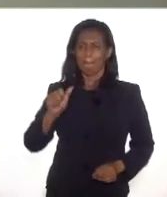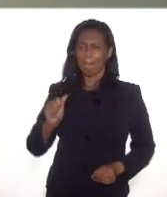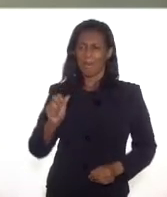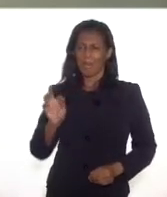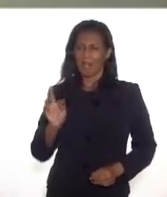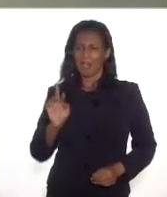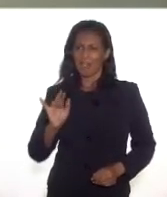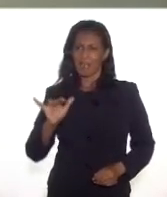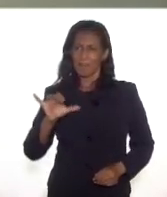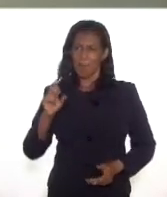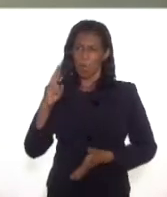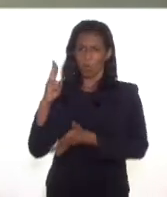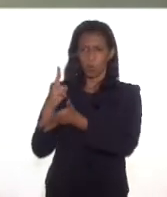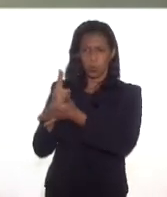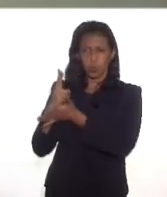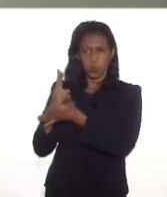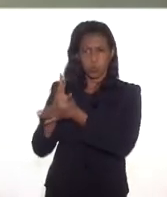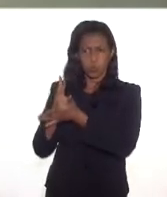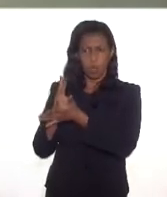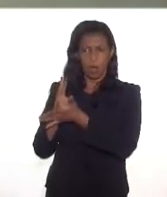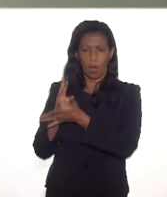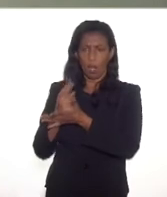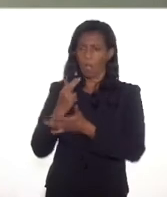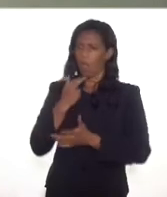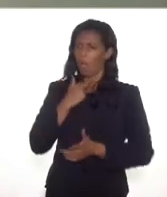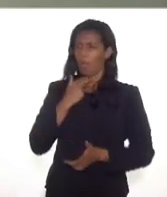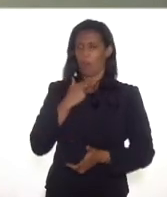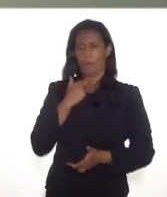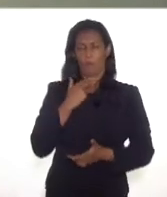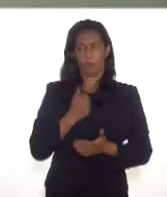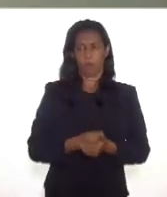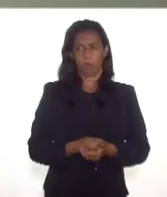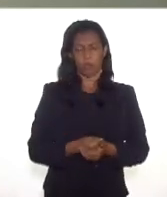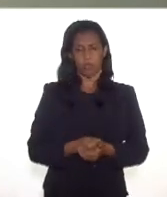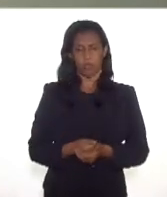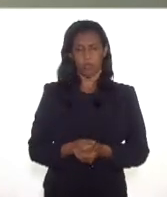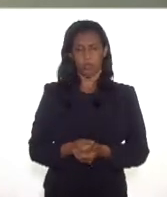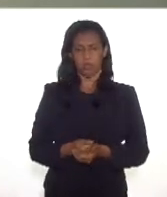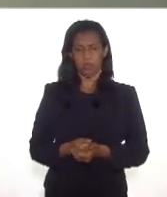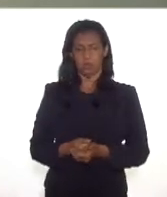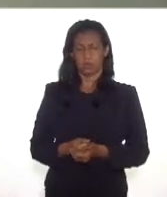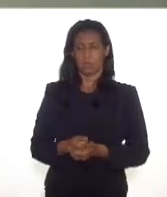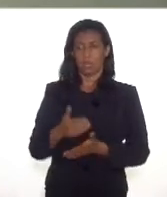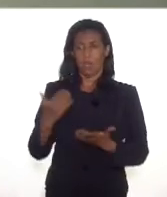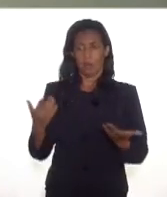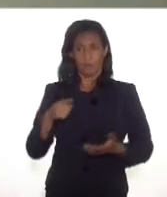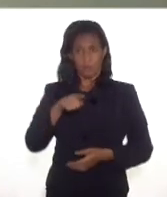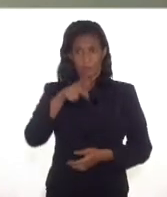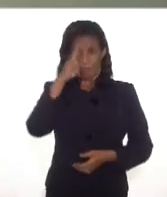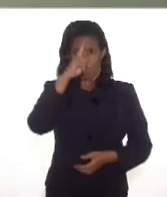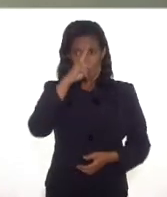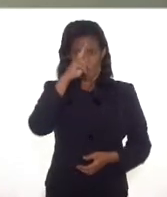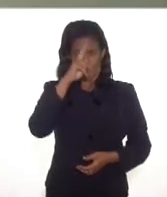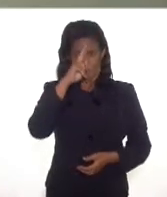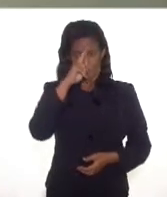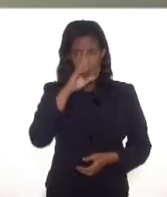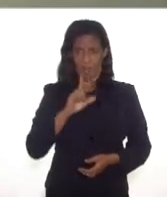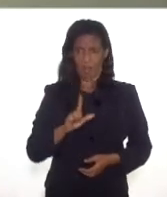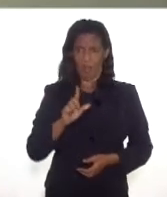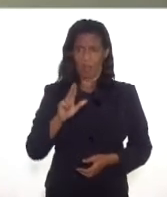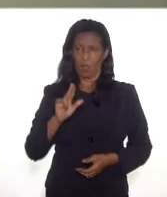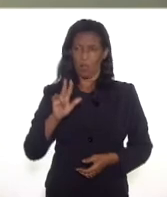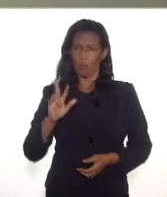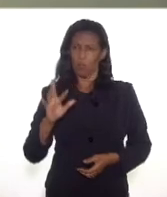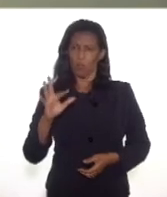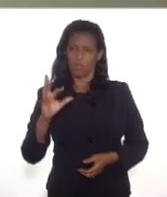questões que não são negociáveis. Vossa Excelência, deputada Lucinha, há de lembrar, e não encontrei aqui,